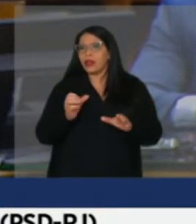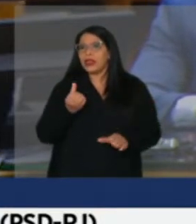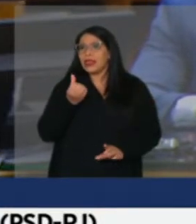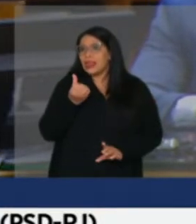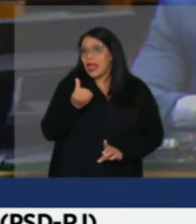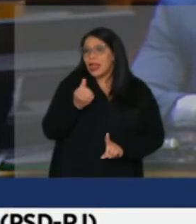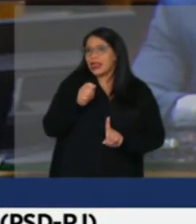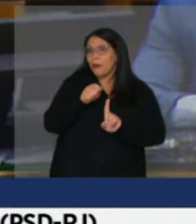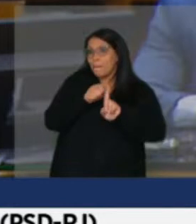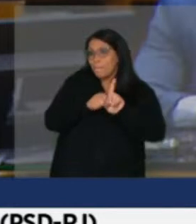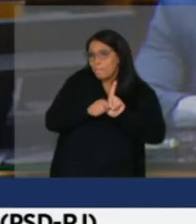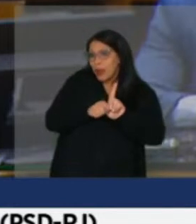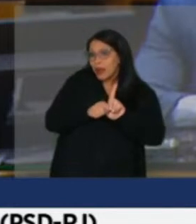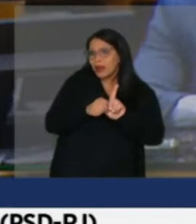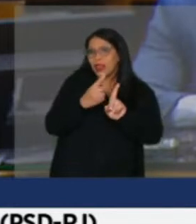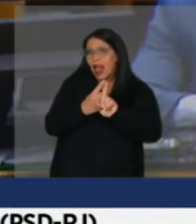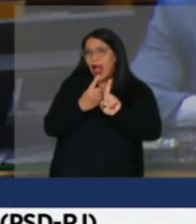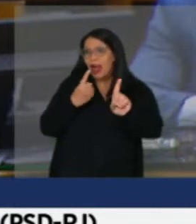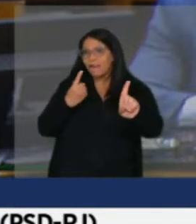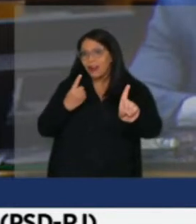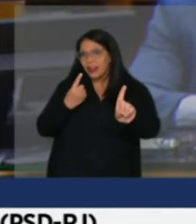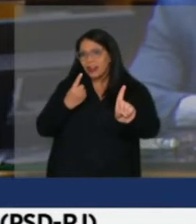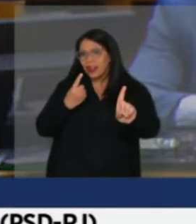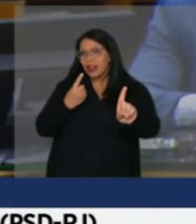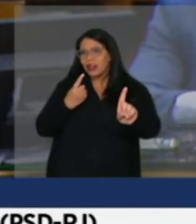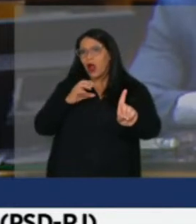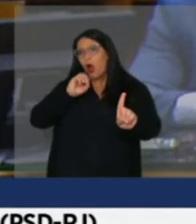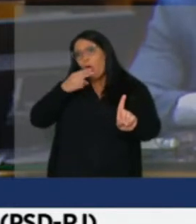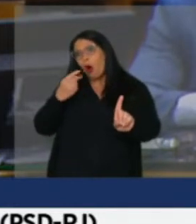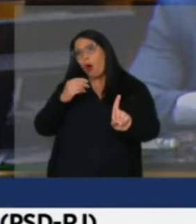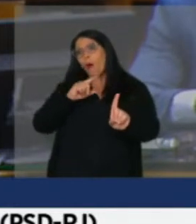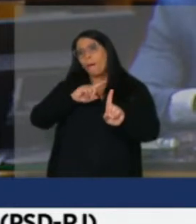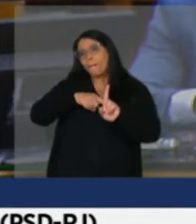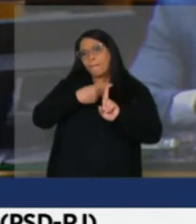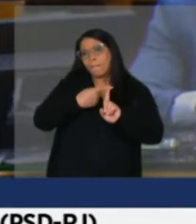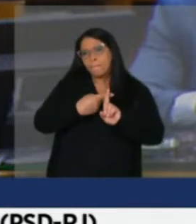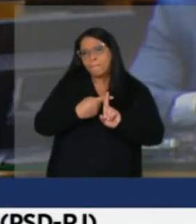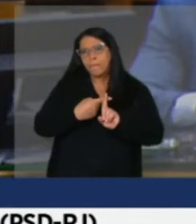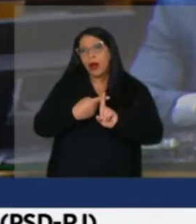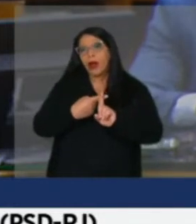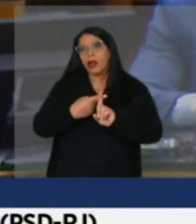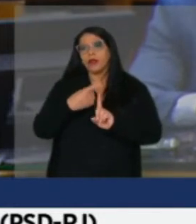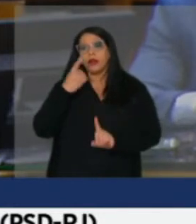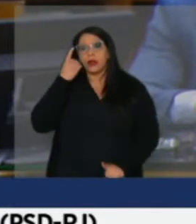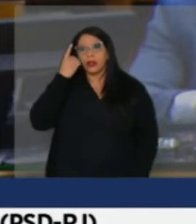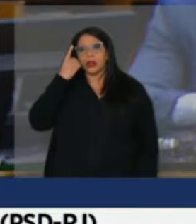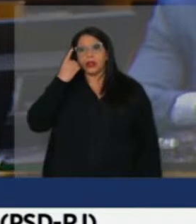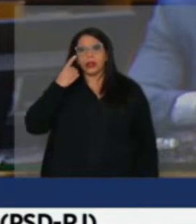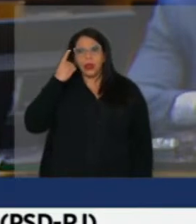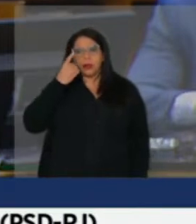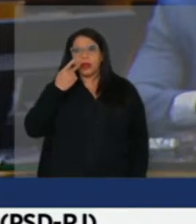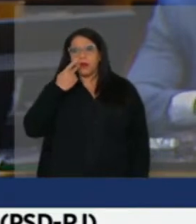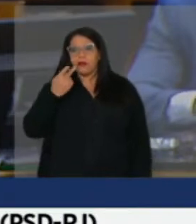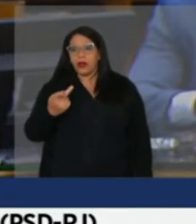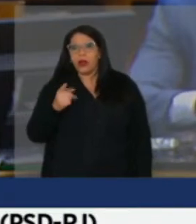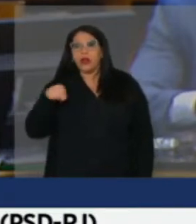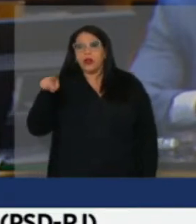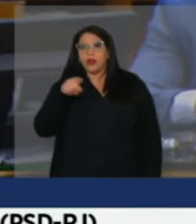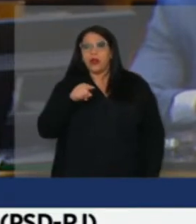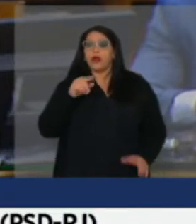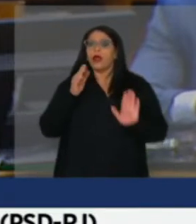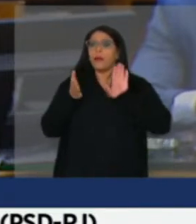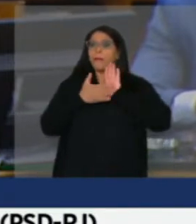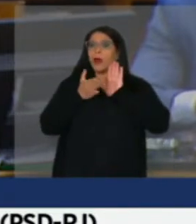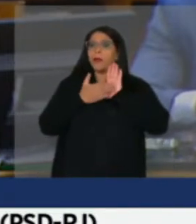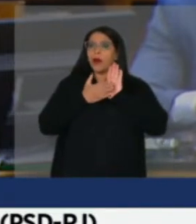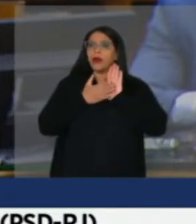6 meses ou mais, porque aqui me foi dito por um parlamentar, que eu já vi que a fala é diferente, que o senhor estava propondo uma